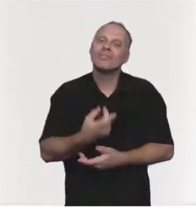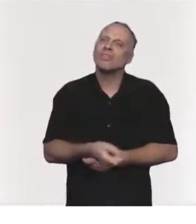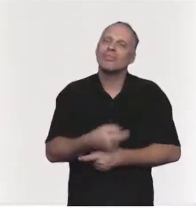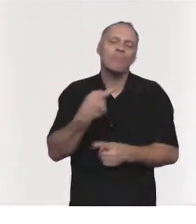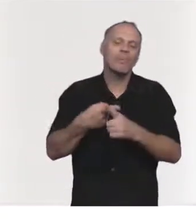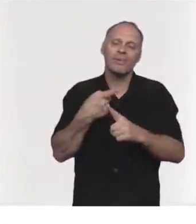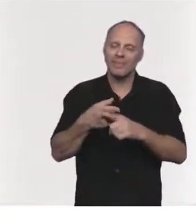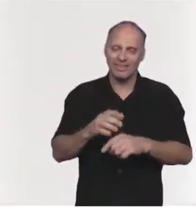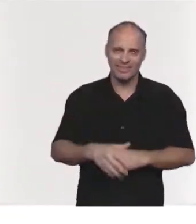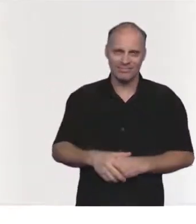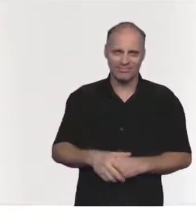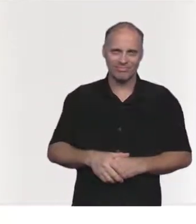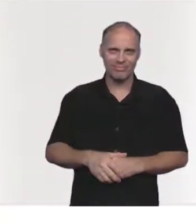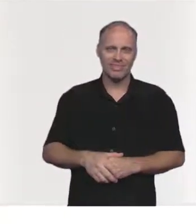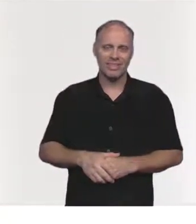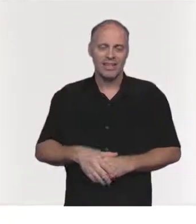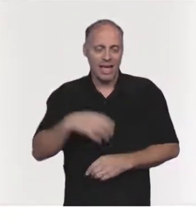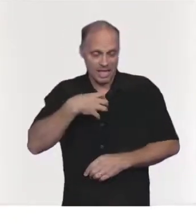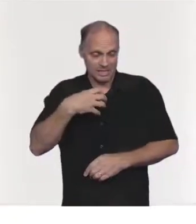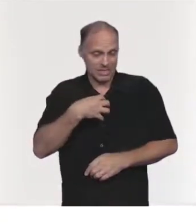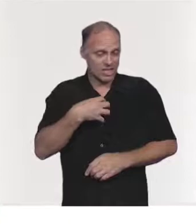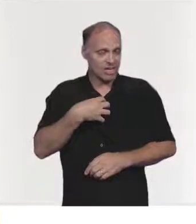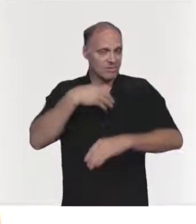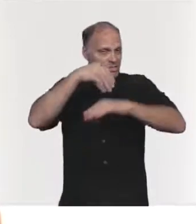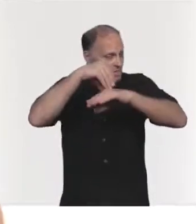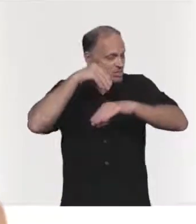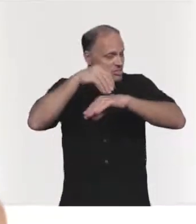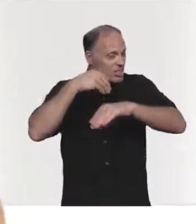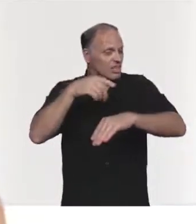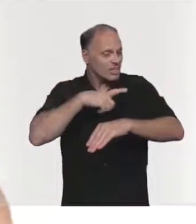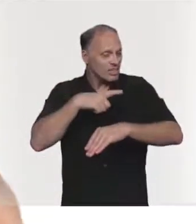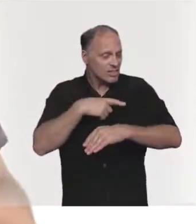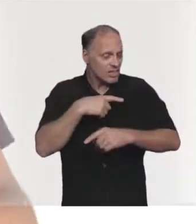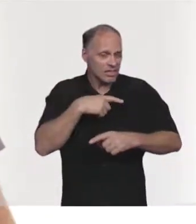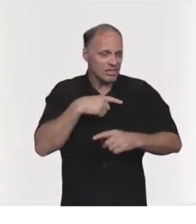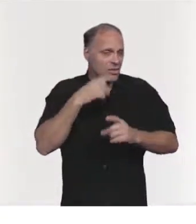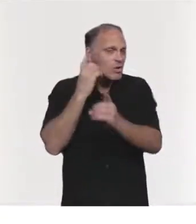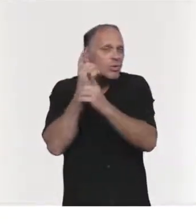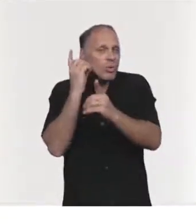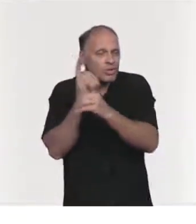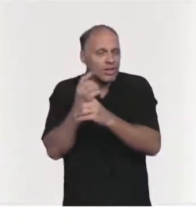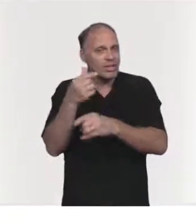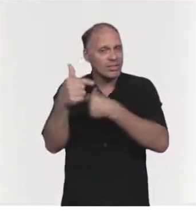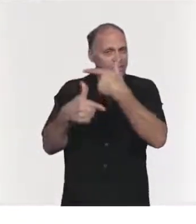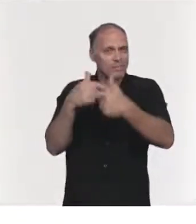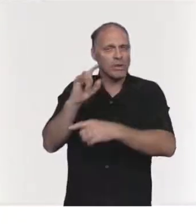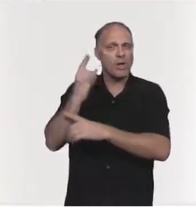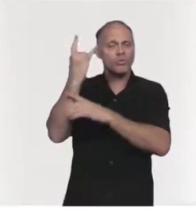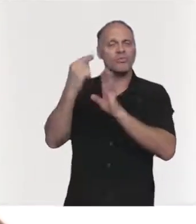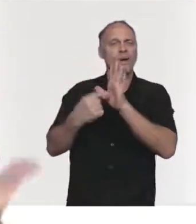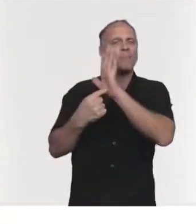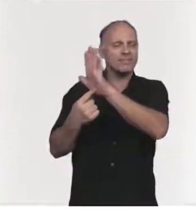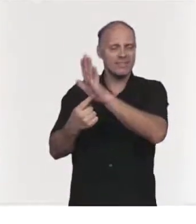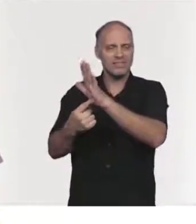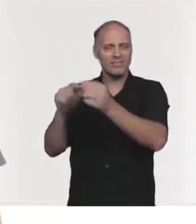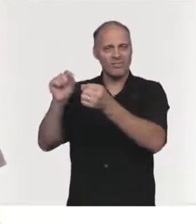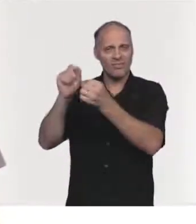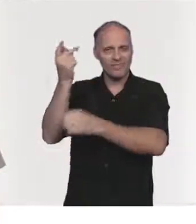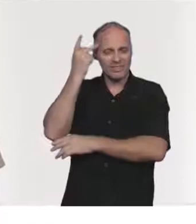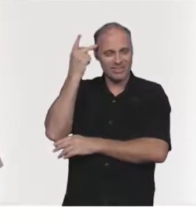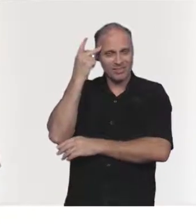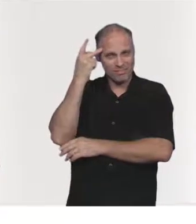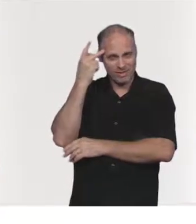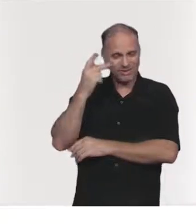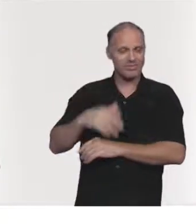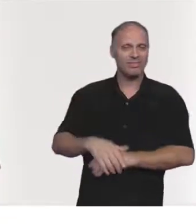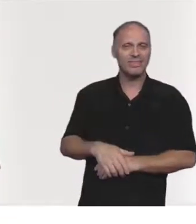que está acontecendo. Essa pista que eu encontrei na última exposição que eu fiz em São